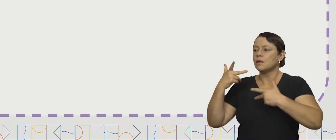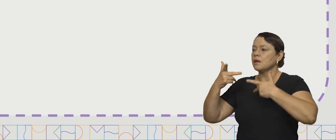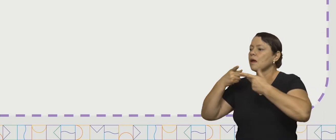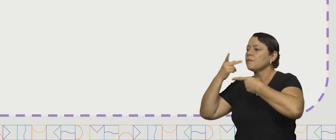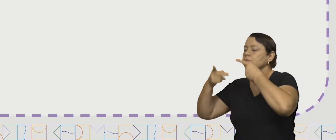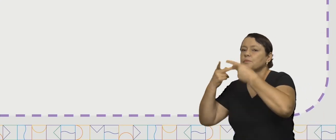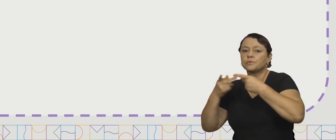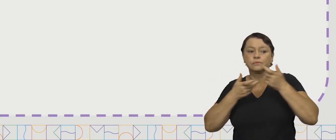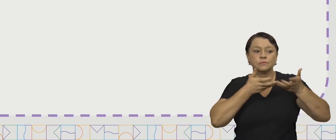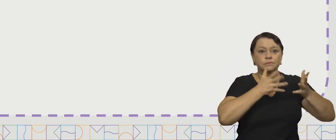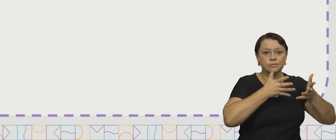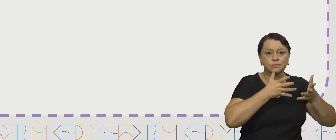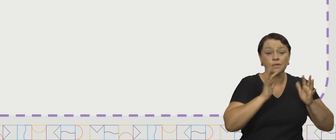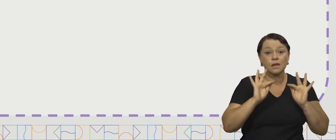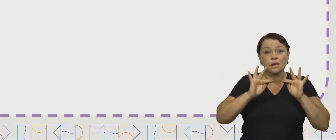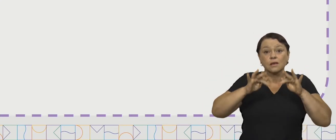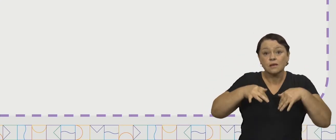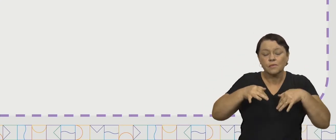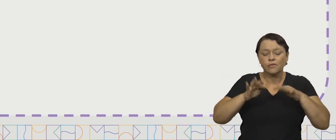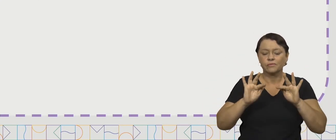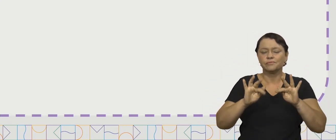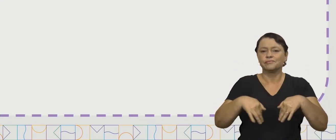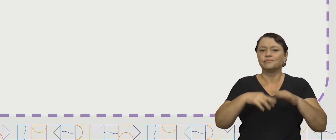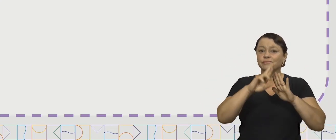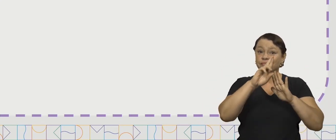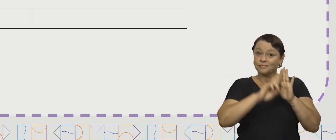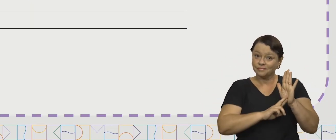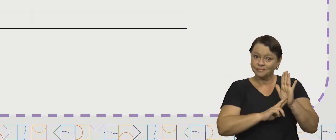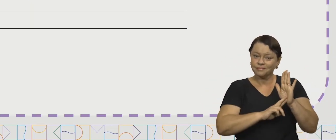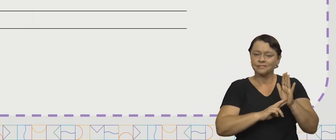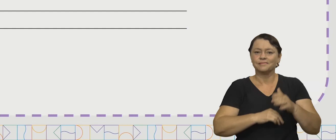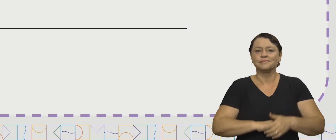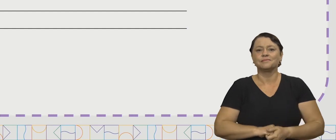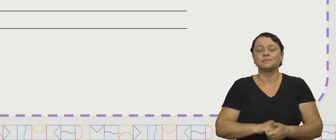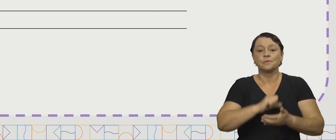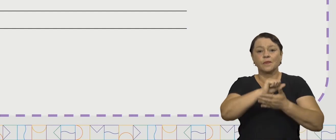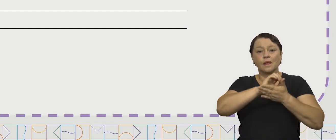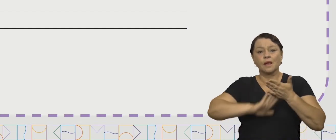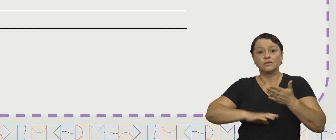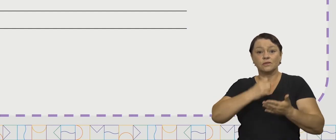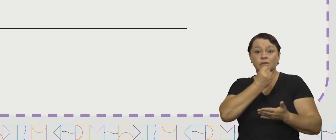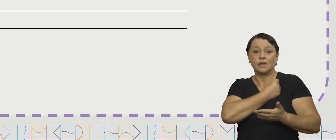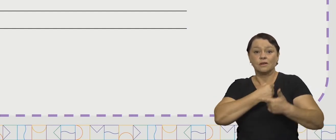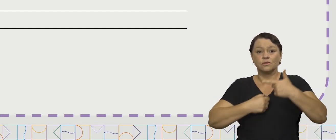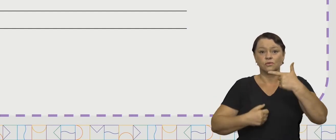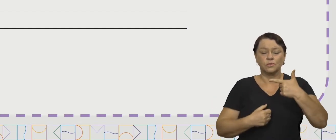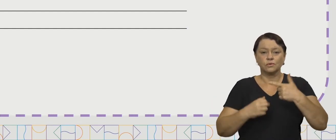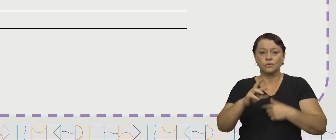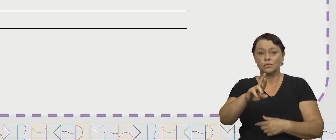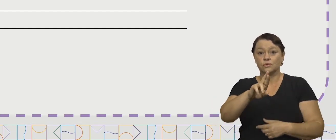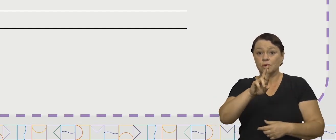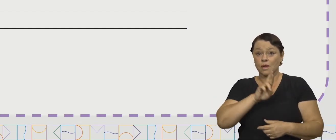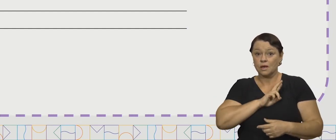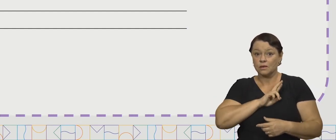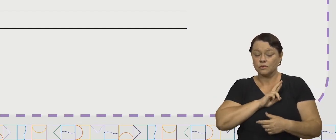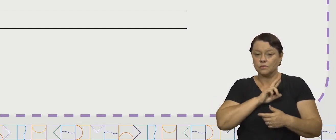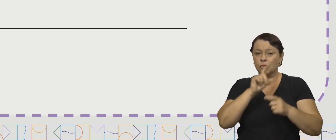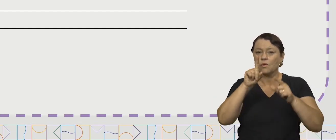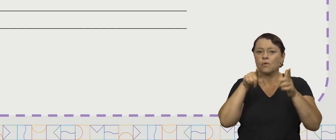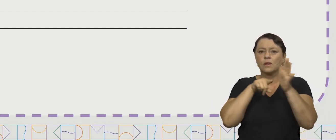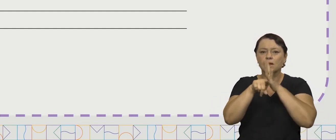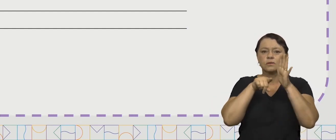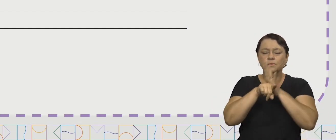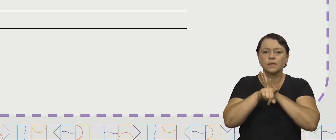e com a linguagem. E, por fim, vou finalizar o meu relato. Atividade número 2. Responda as perguntas